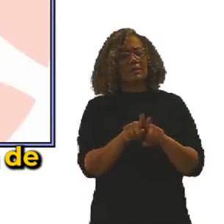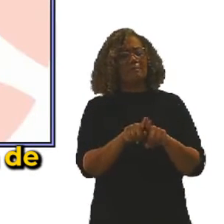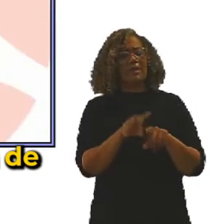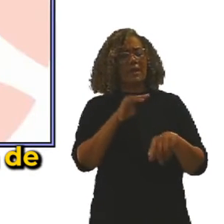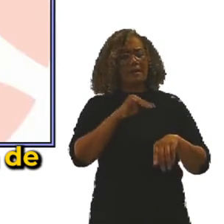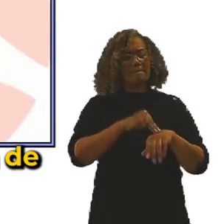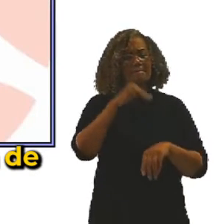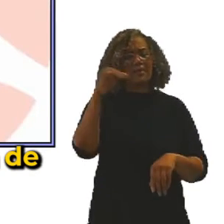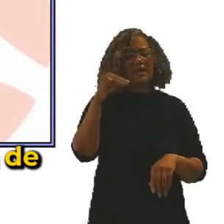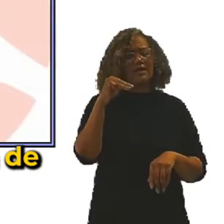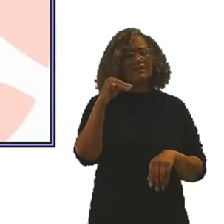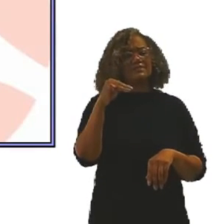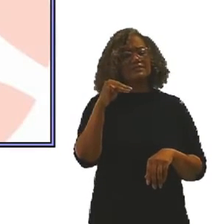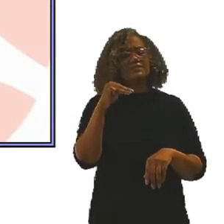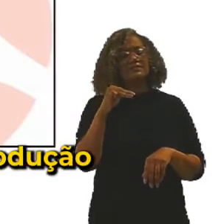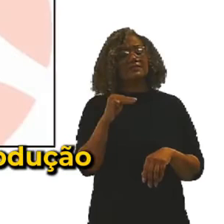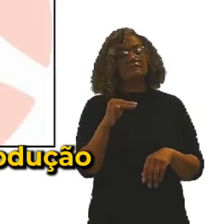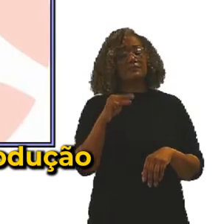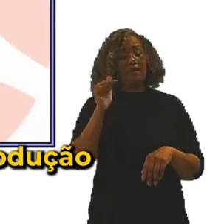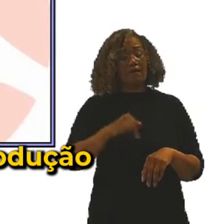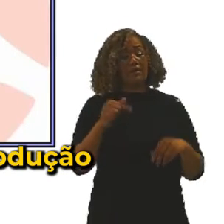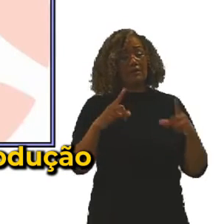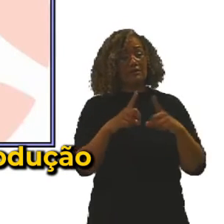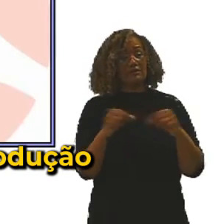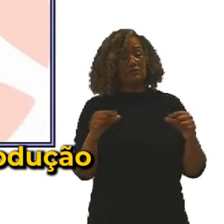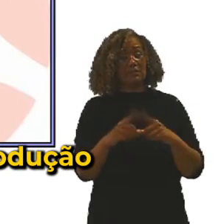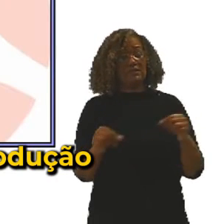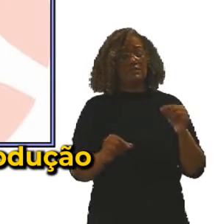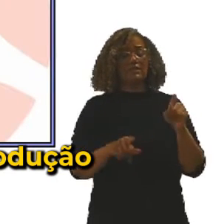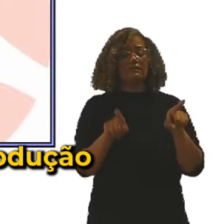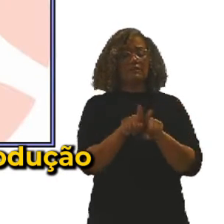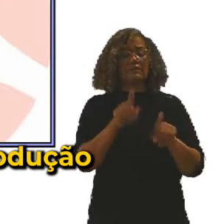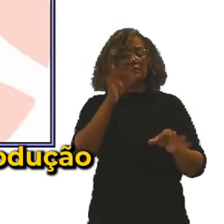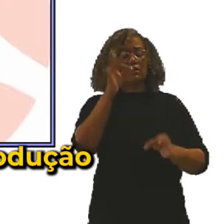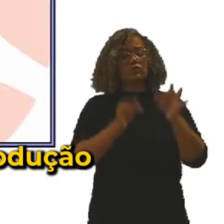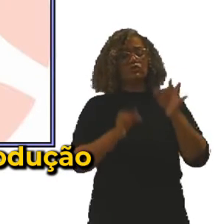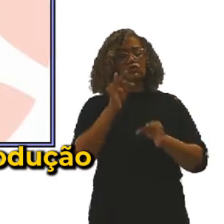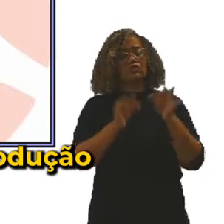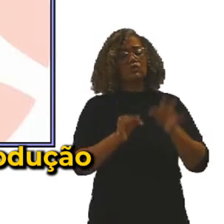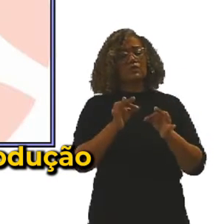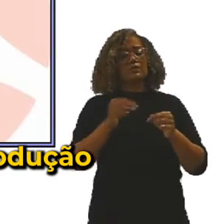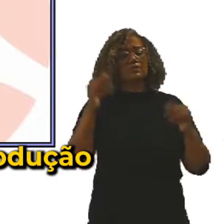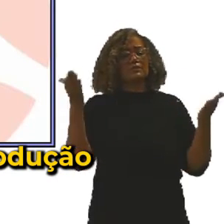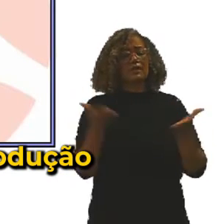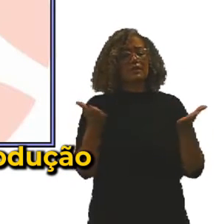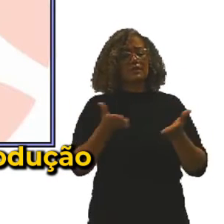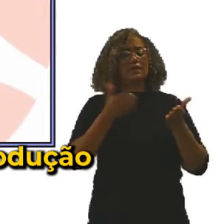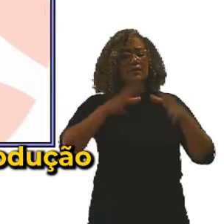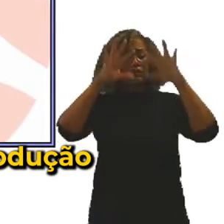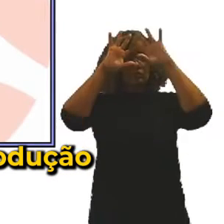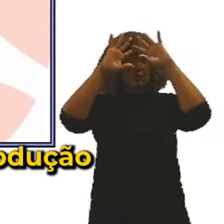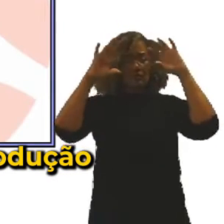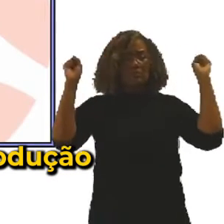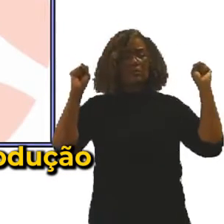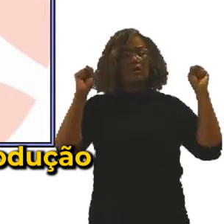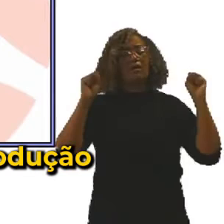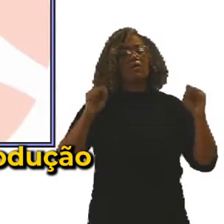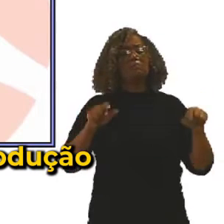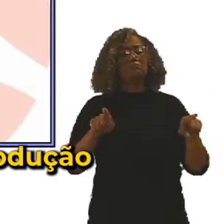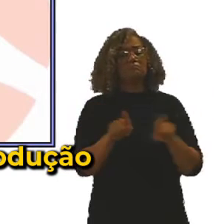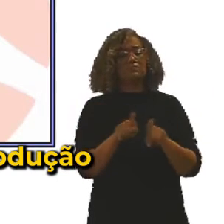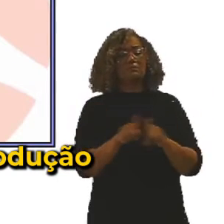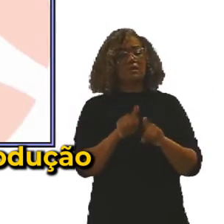Direito do IESB-DF e juiz de direito deste tribunal, que hoje atuará como moderador,